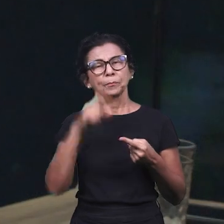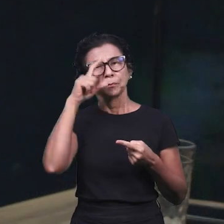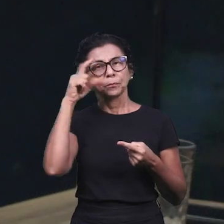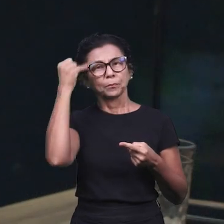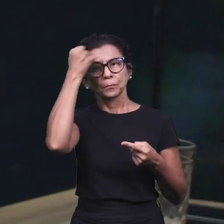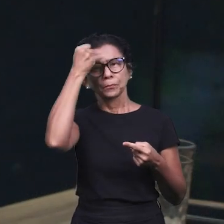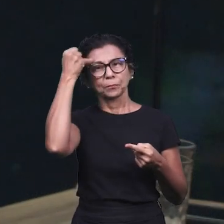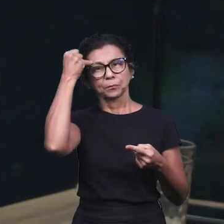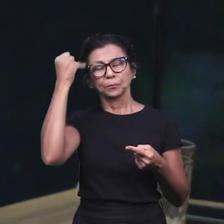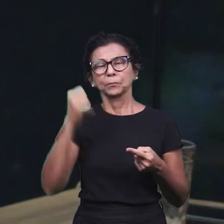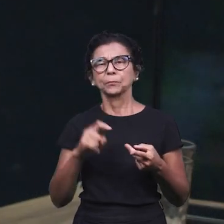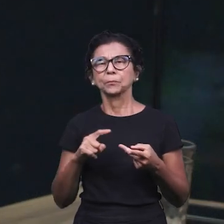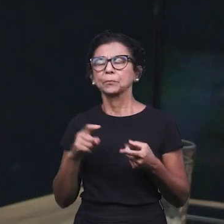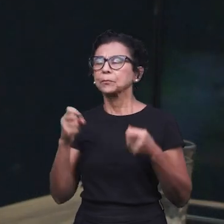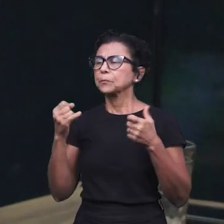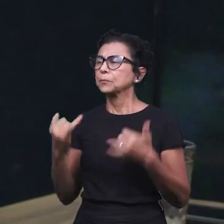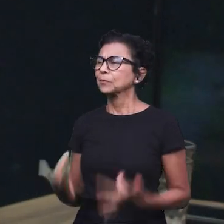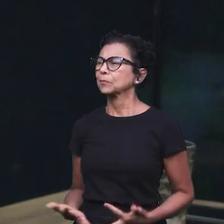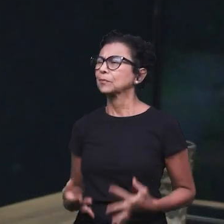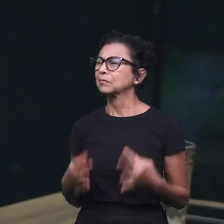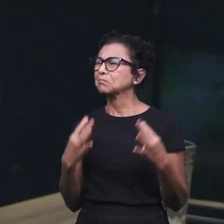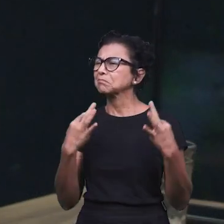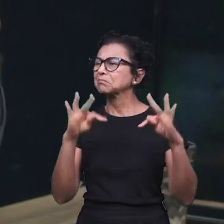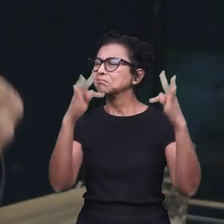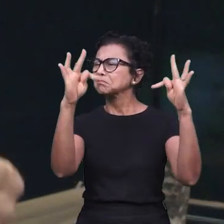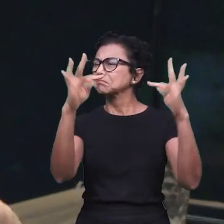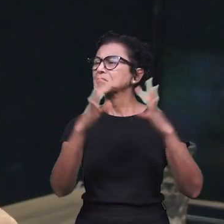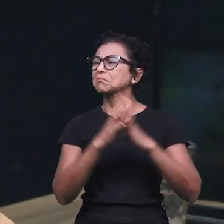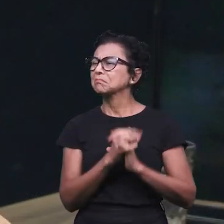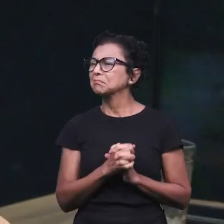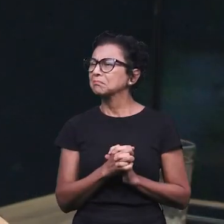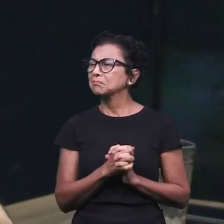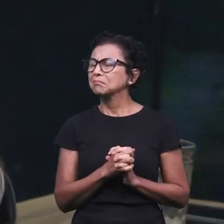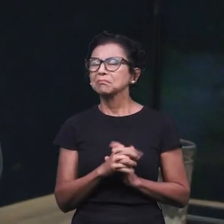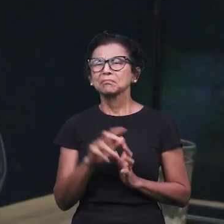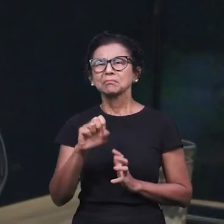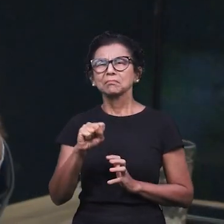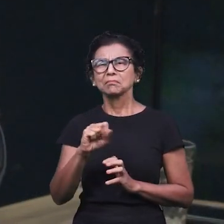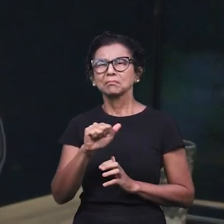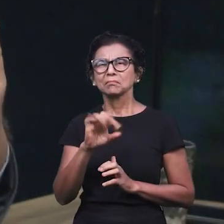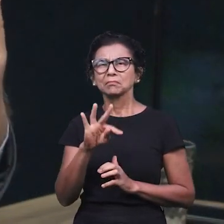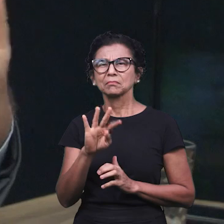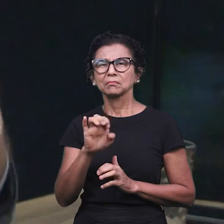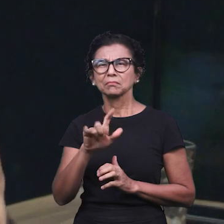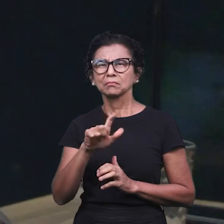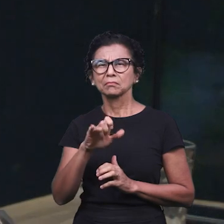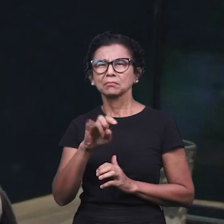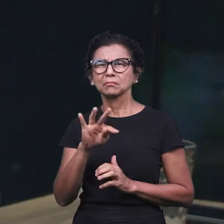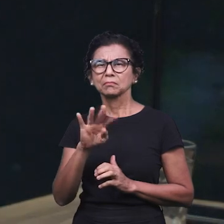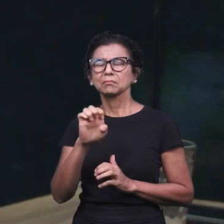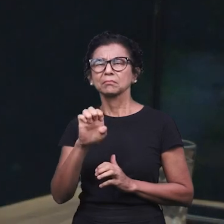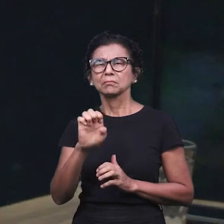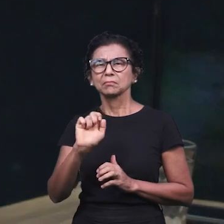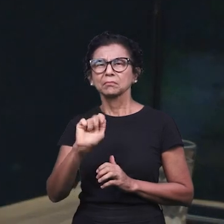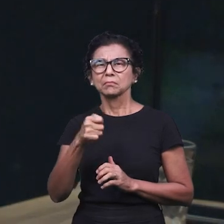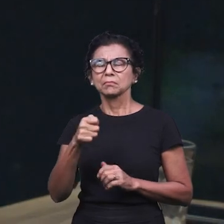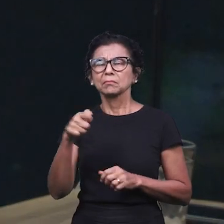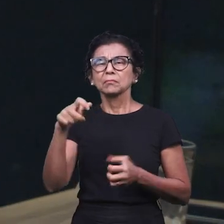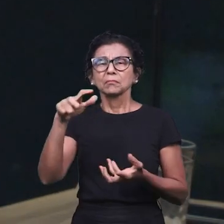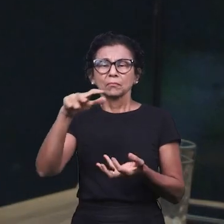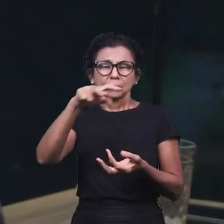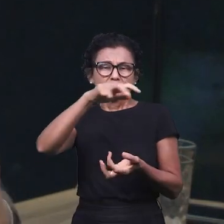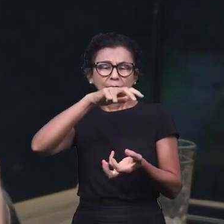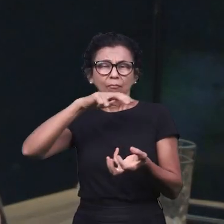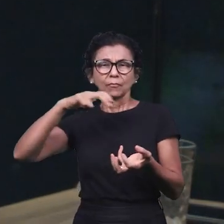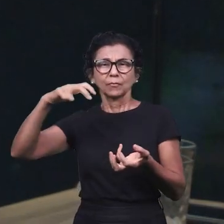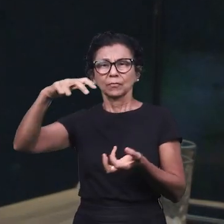Pastor, explica para nós o que é essa tecnologia chamada satélite e como funciona a transmissão